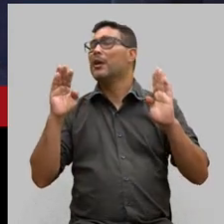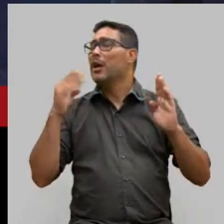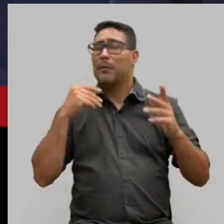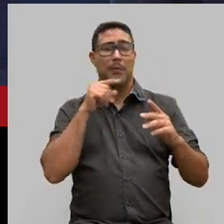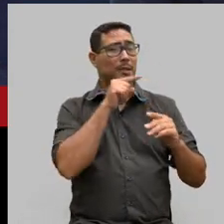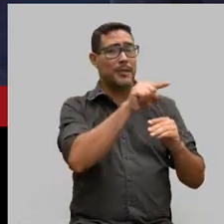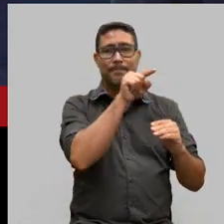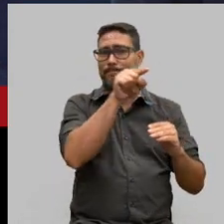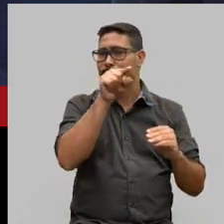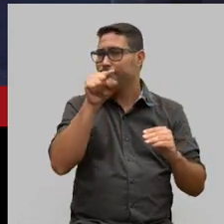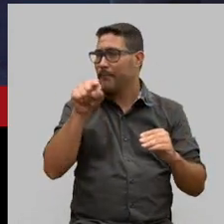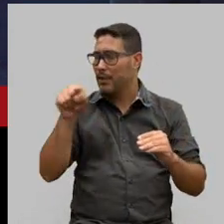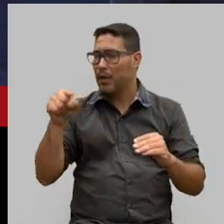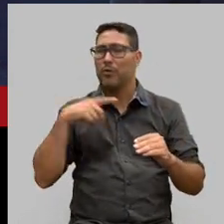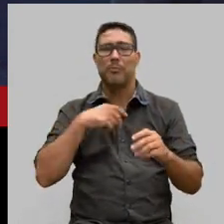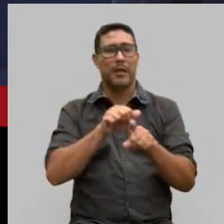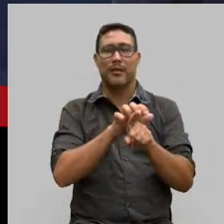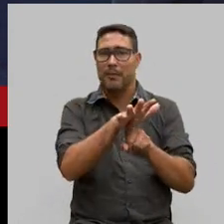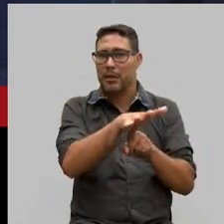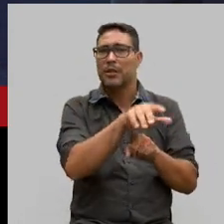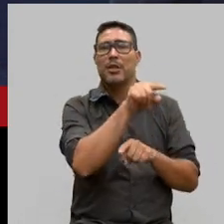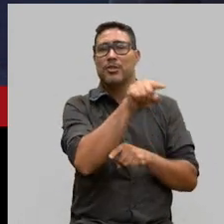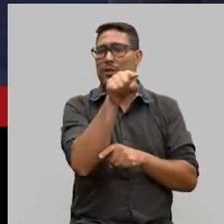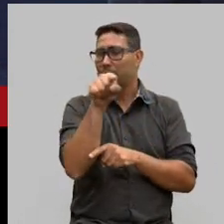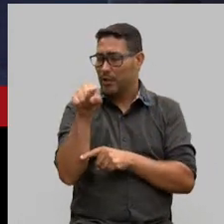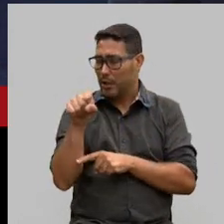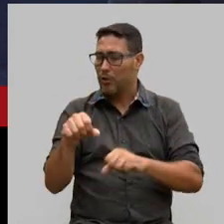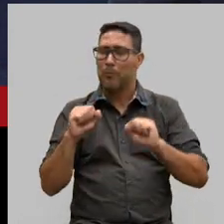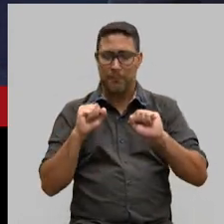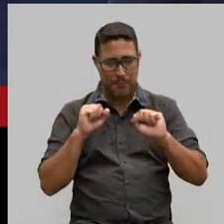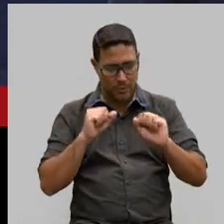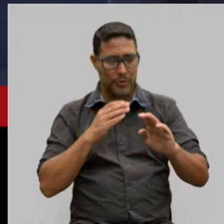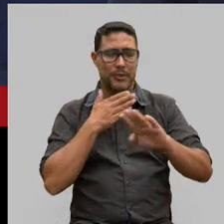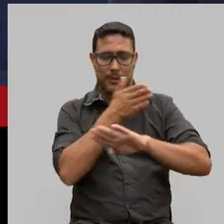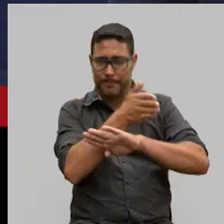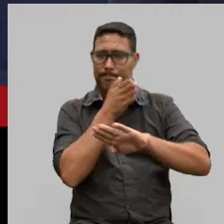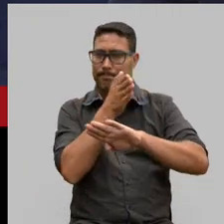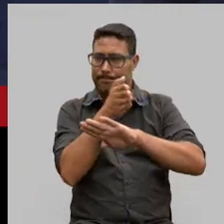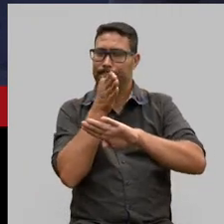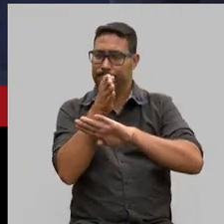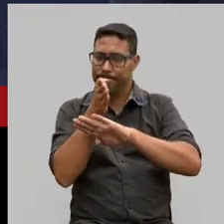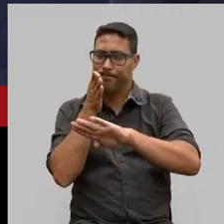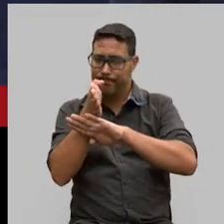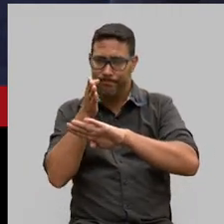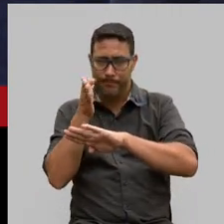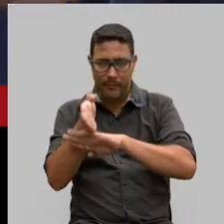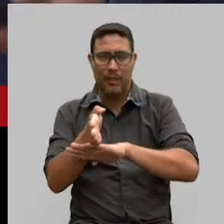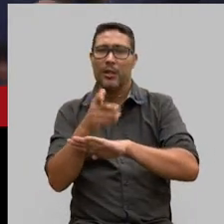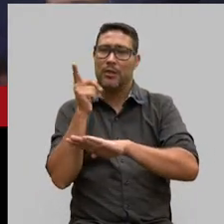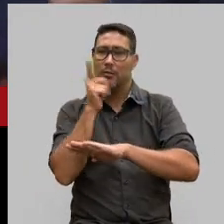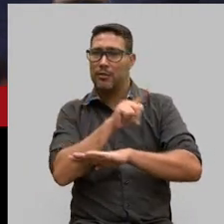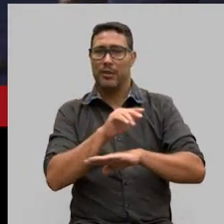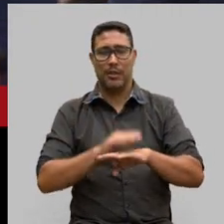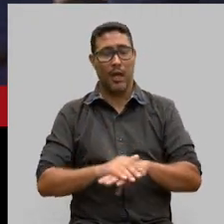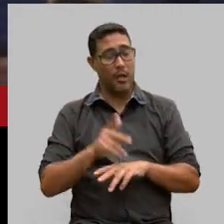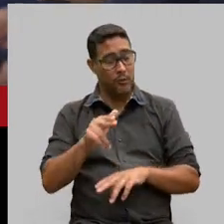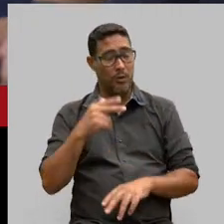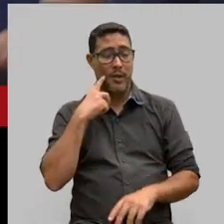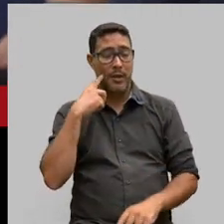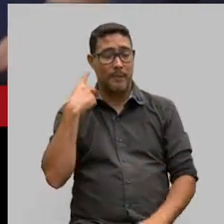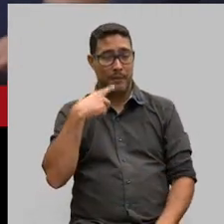um e de cada uma de vocês possa ser efetivada para que vocês possam como a deputada Ana